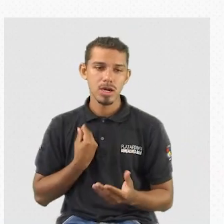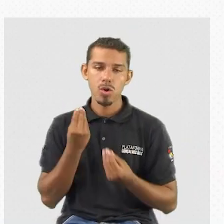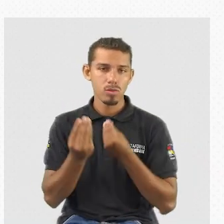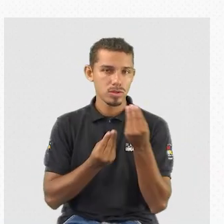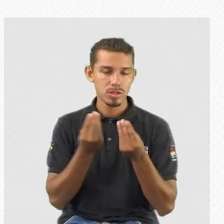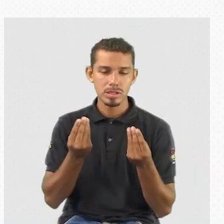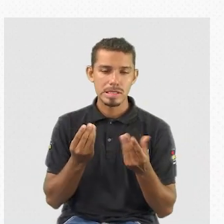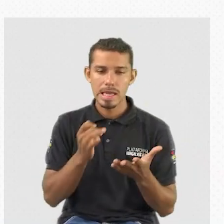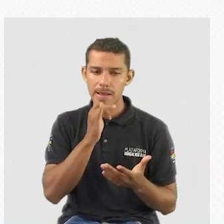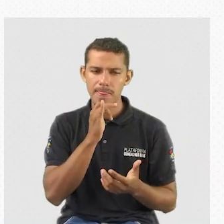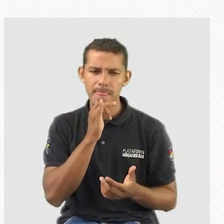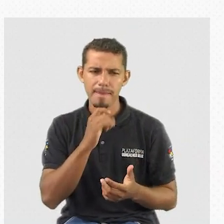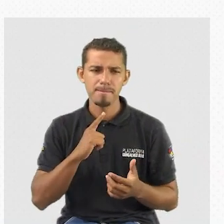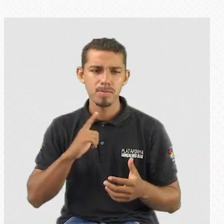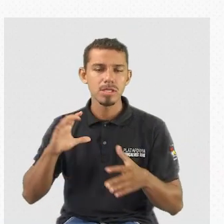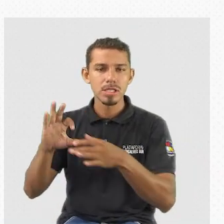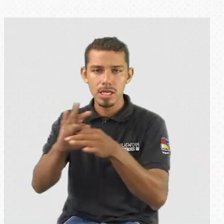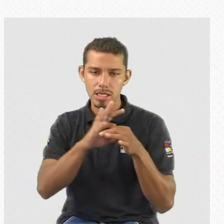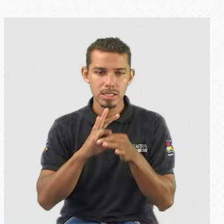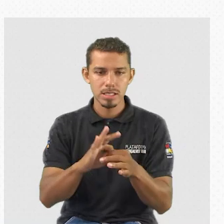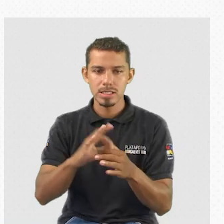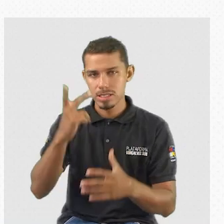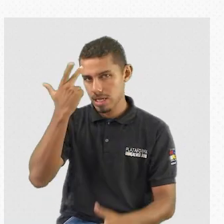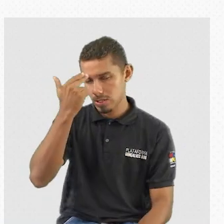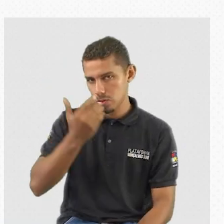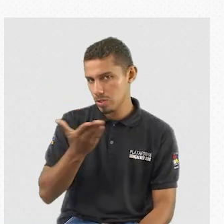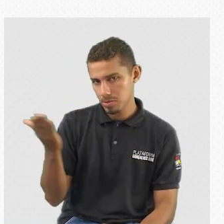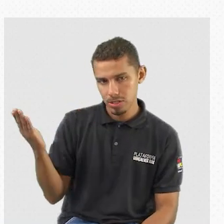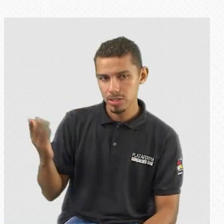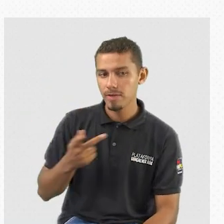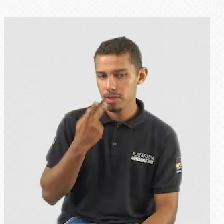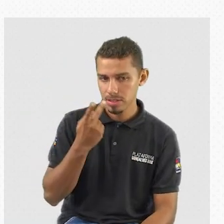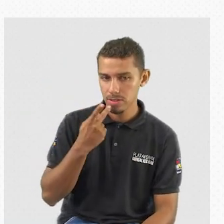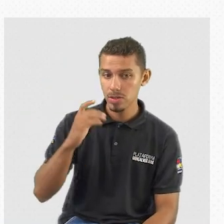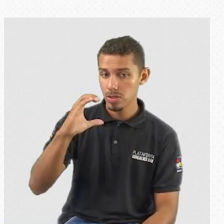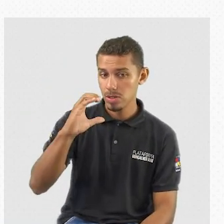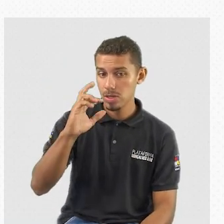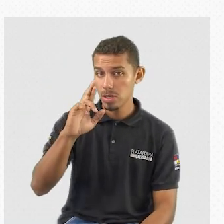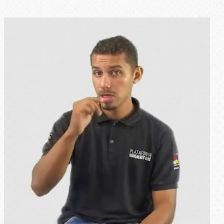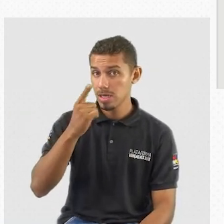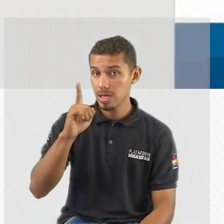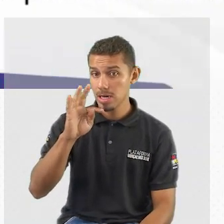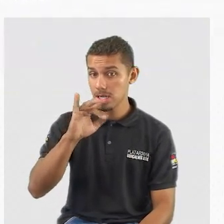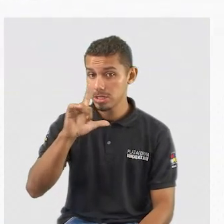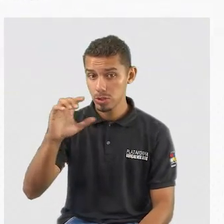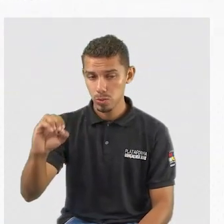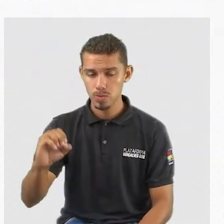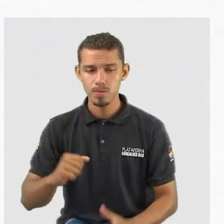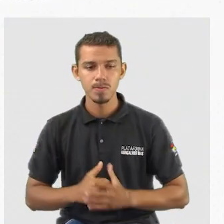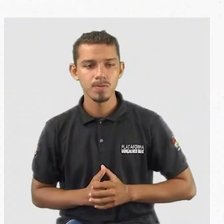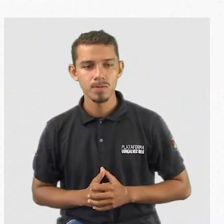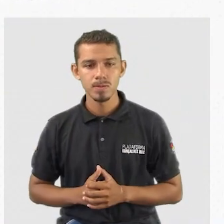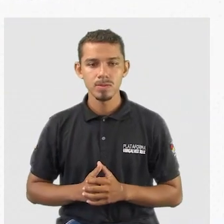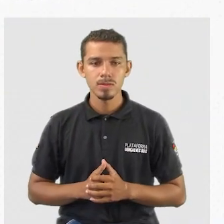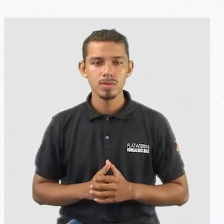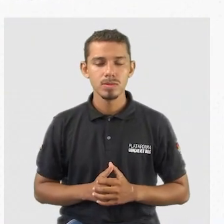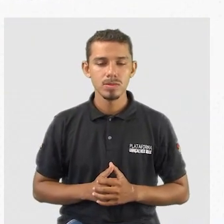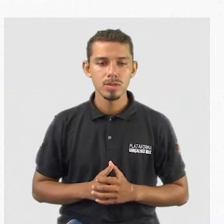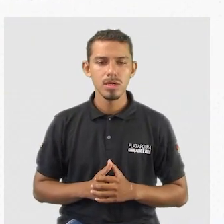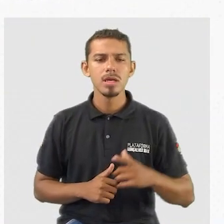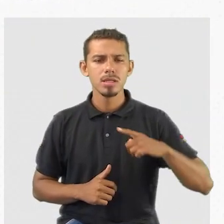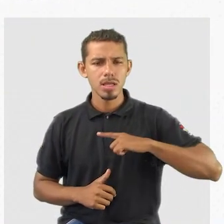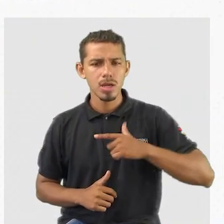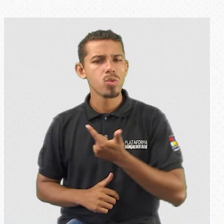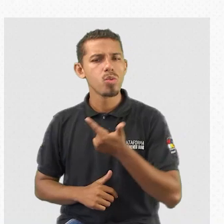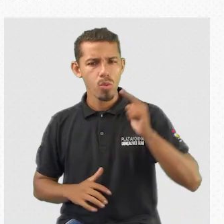aí, como se estivessem interligadas naturalmente. Vai dizer o Crátilo nessa obra. Então vamos lá. E aí a gente tem